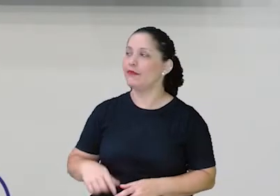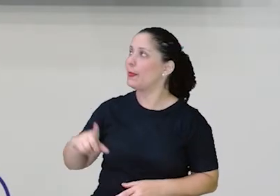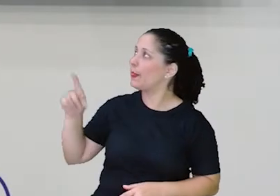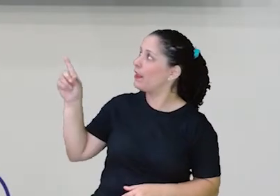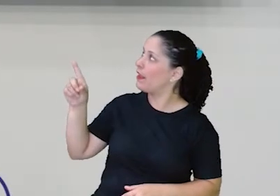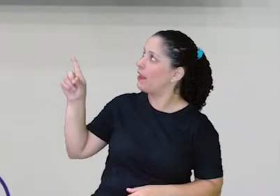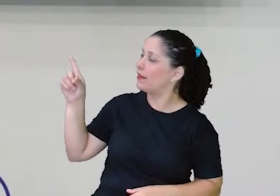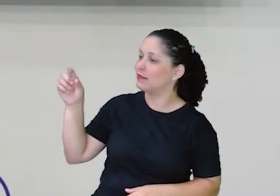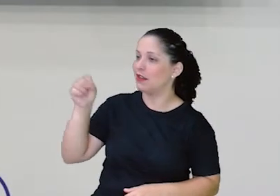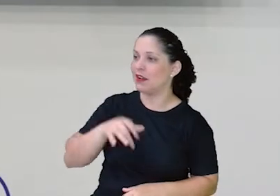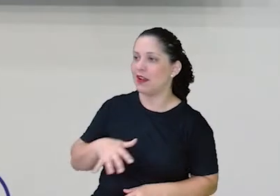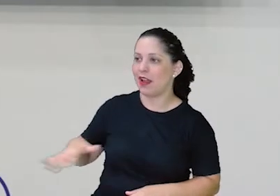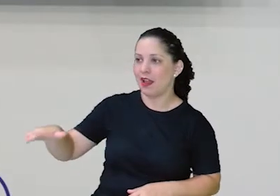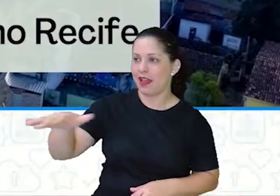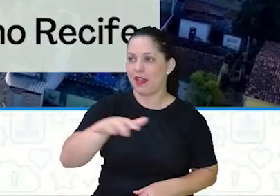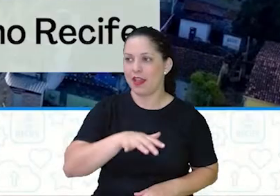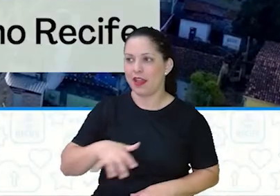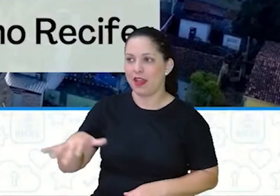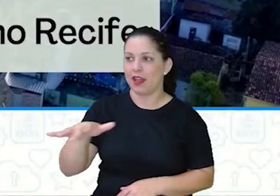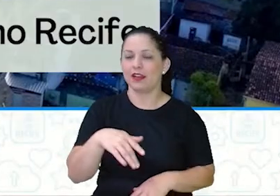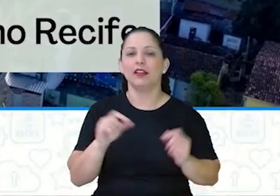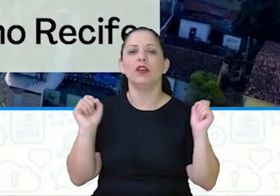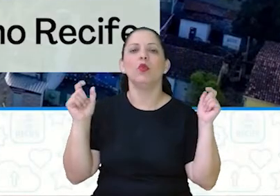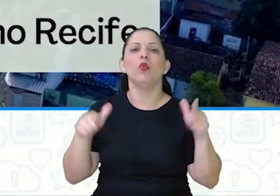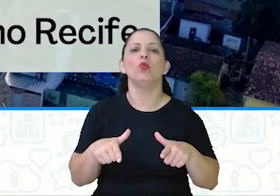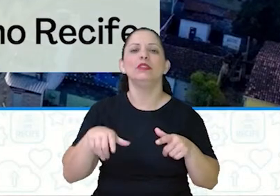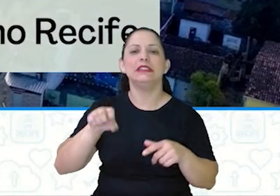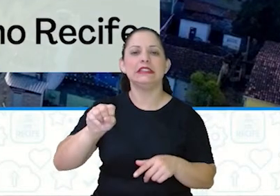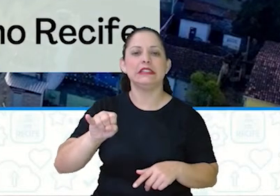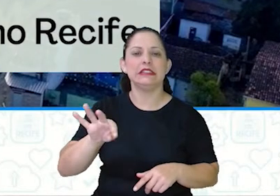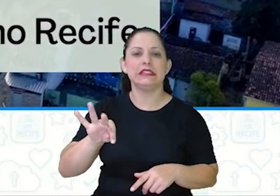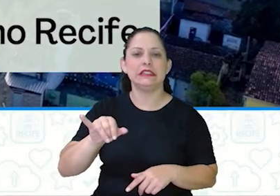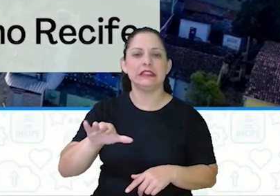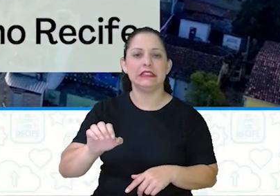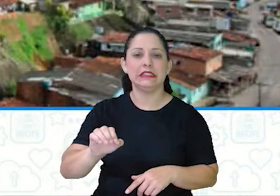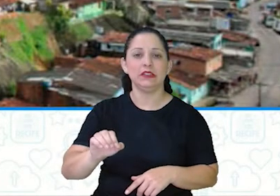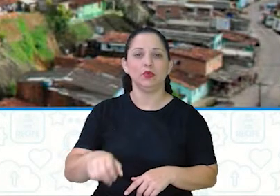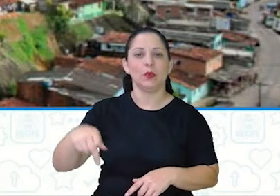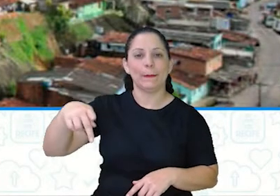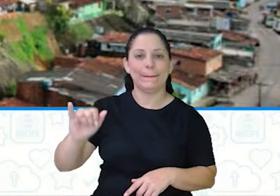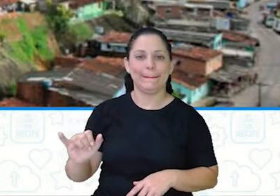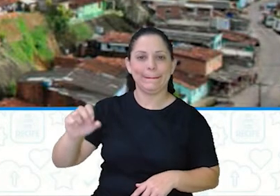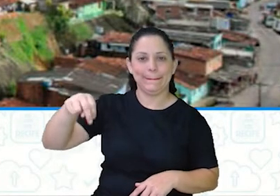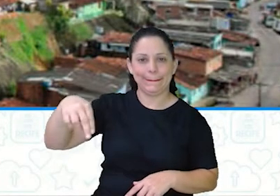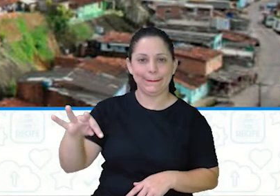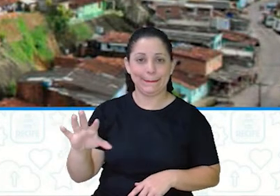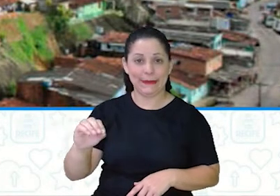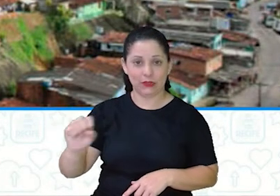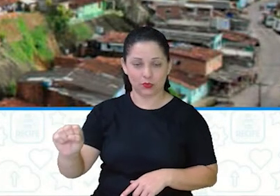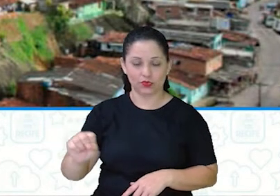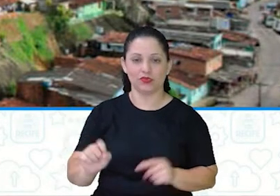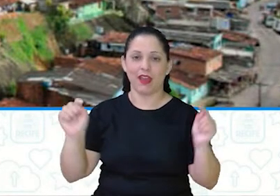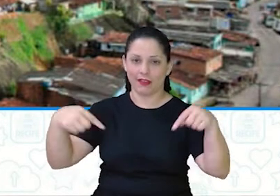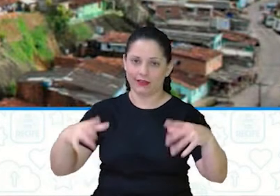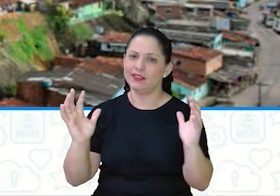aqui é o sítio do Brás, que fica localizado lá no Sítio dos Pintos, que é um bairro daqui do Recife, tá certo? E olha aqui, outra foto de